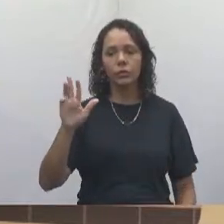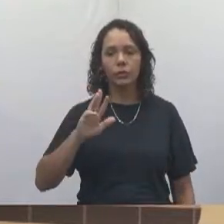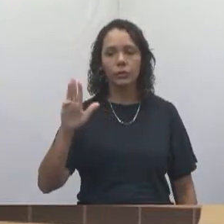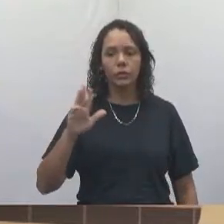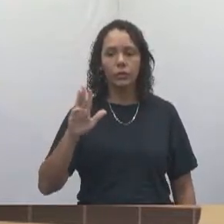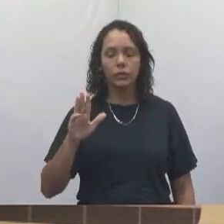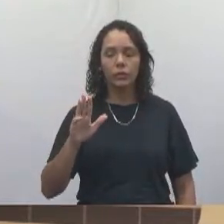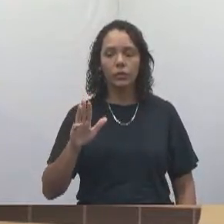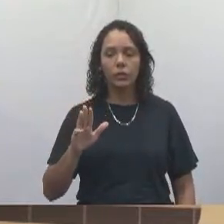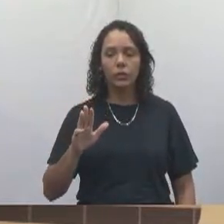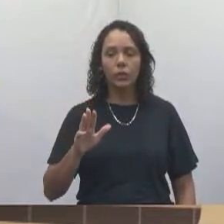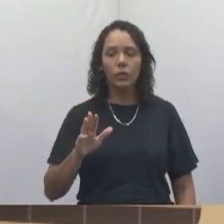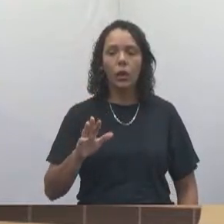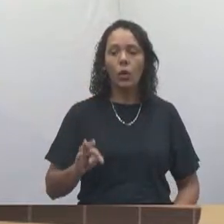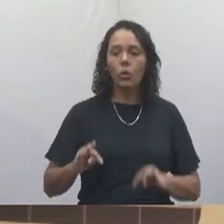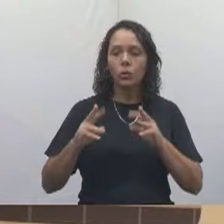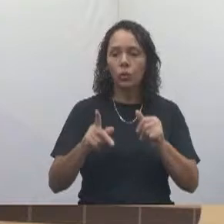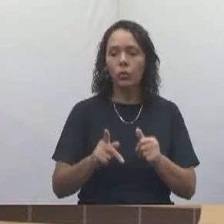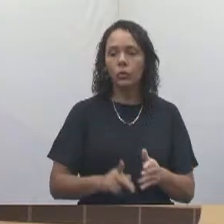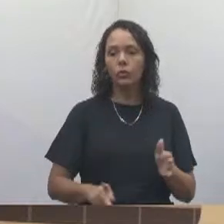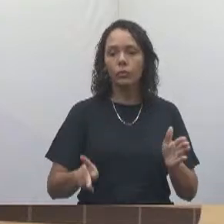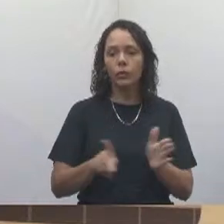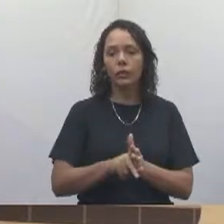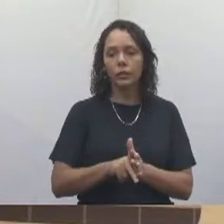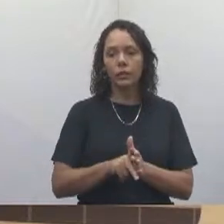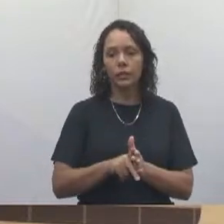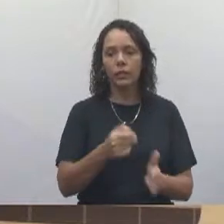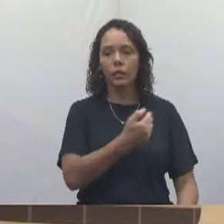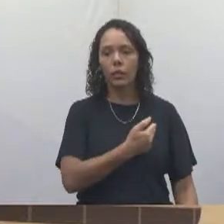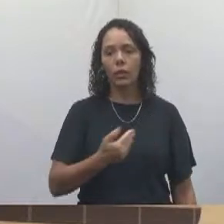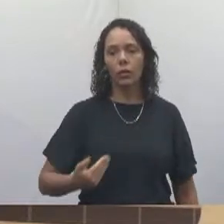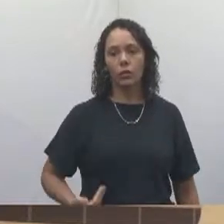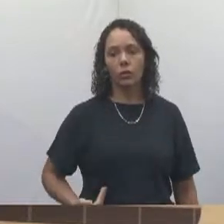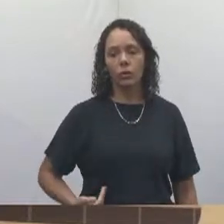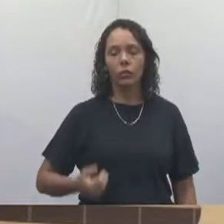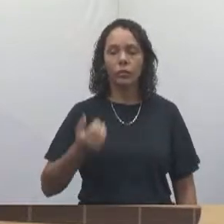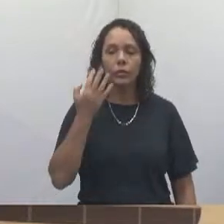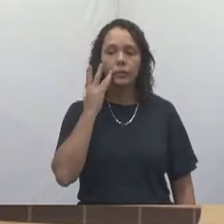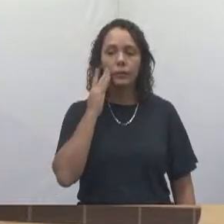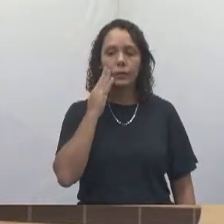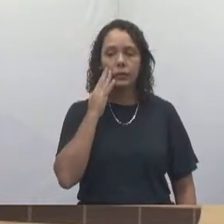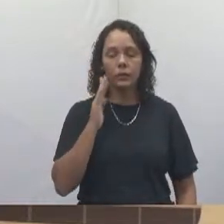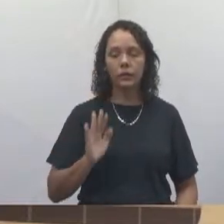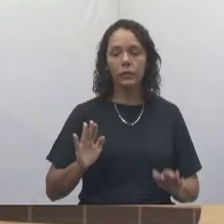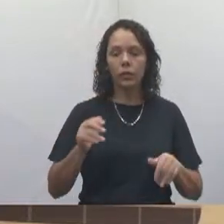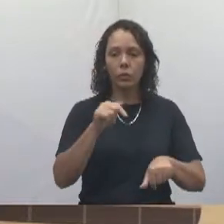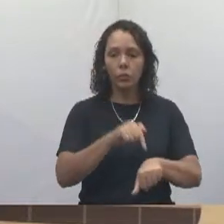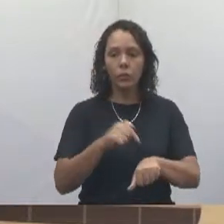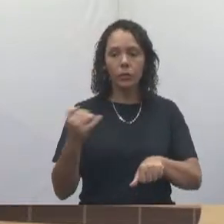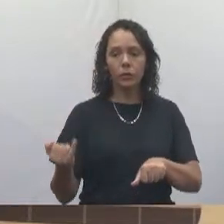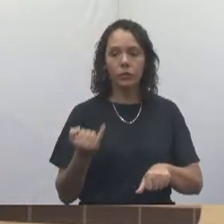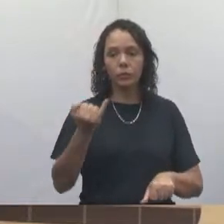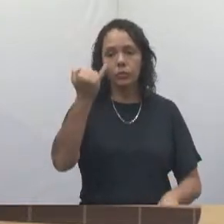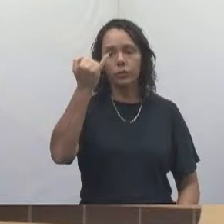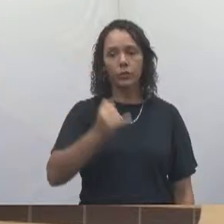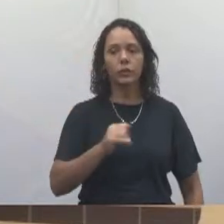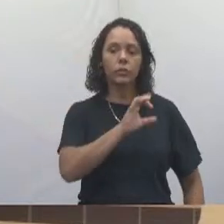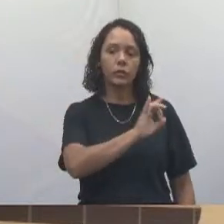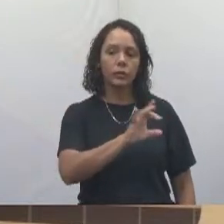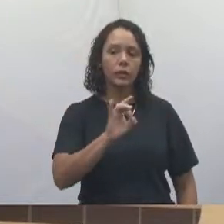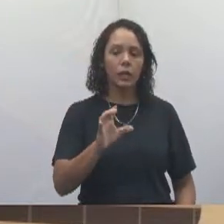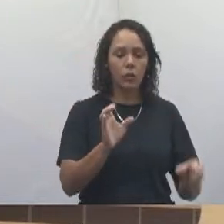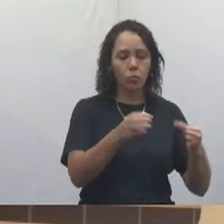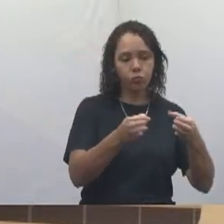do vereador Flavinho, todos fazem parte do governo estadual, do governo Tarcísio. Então, este é um momento importante de cada